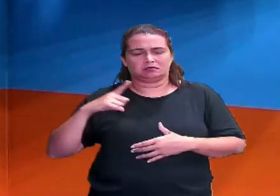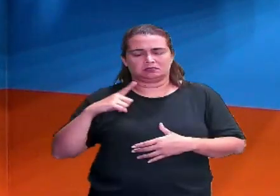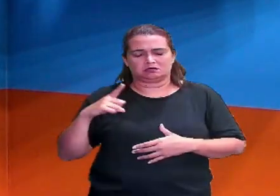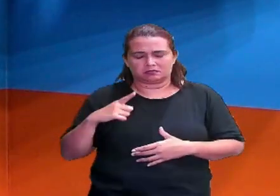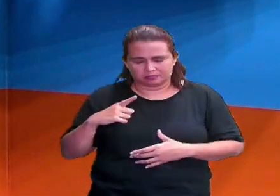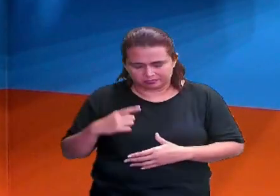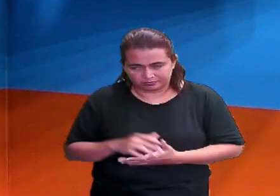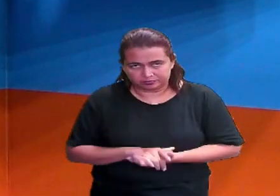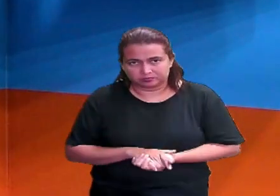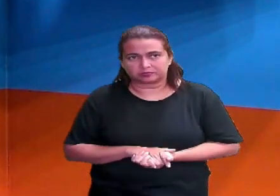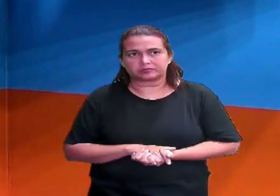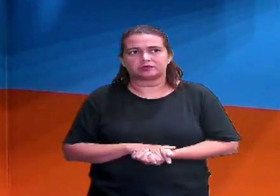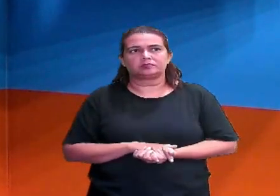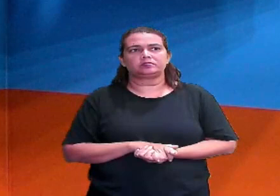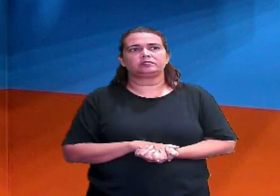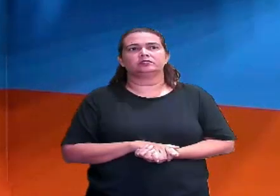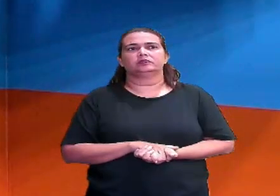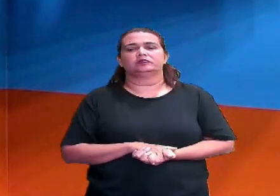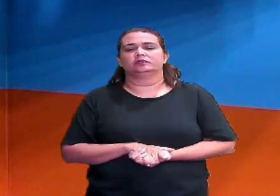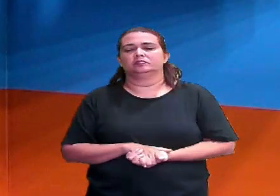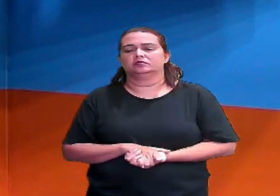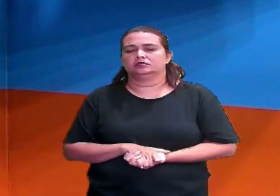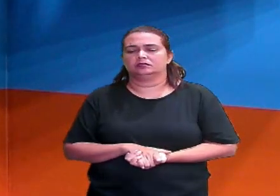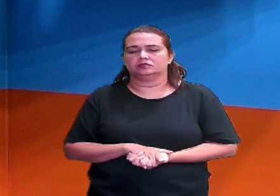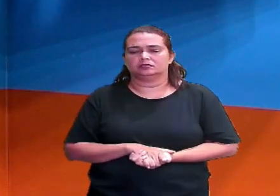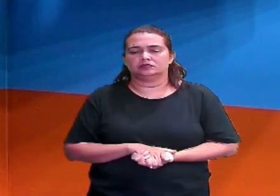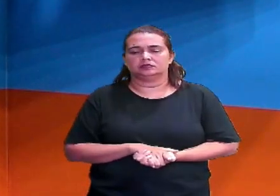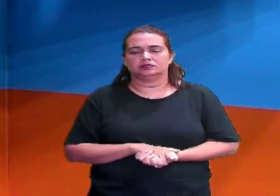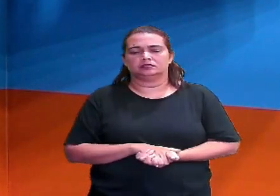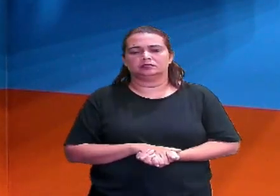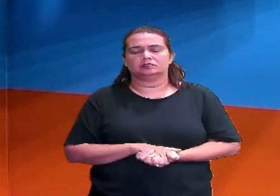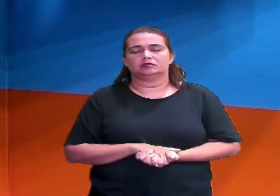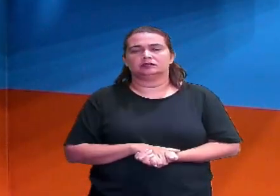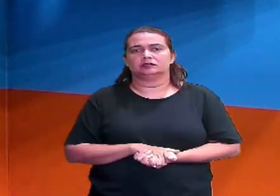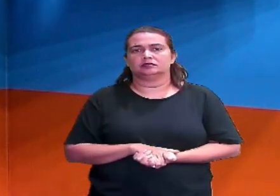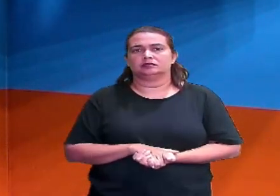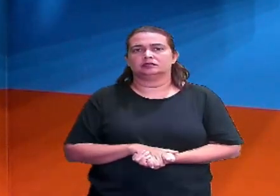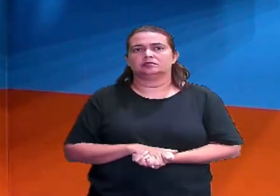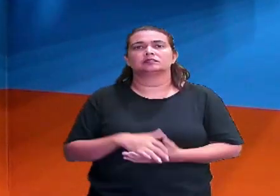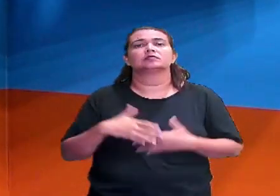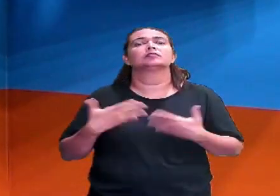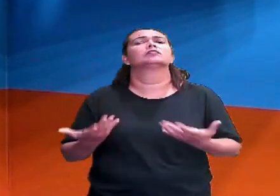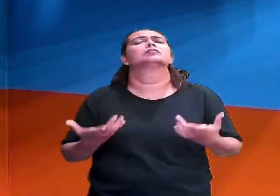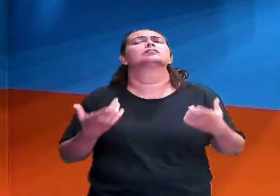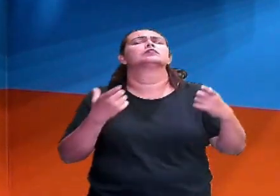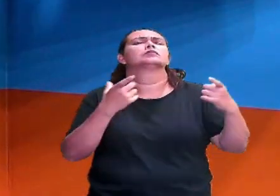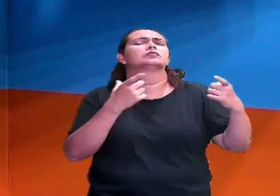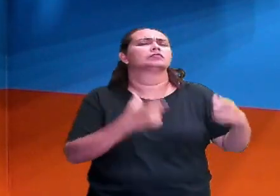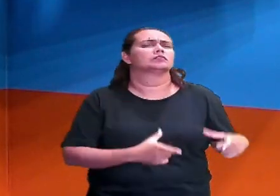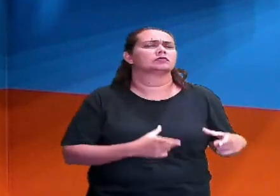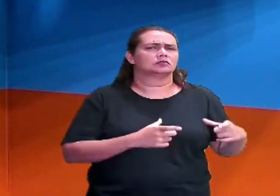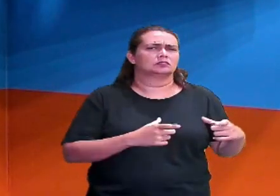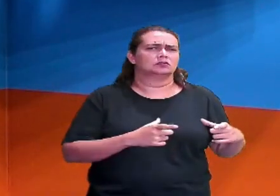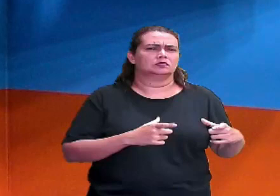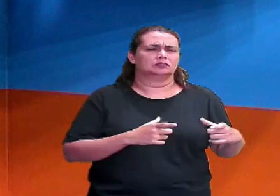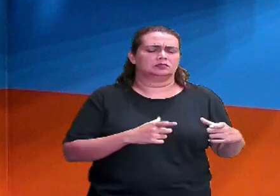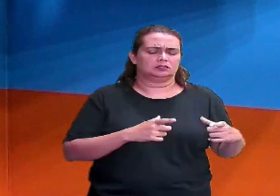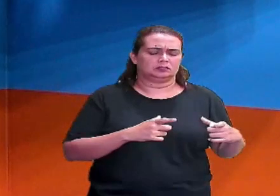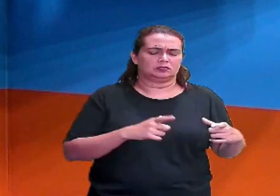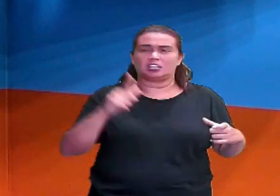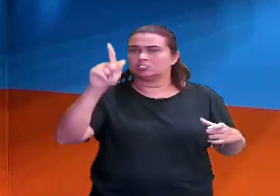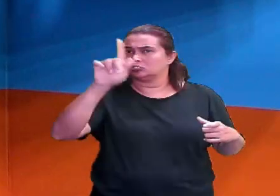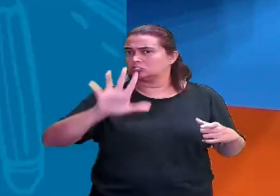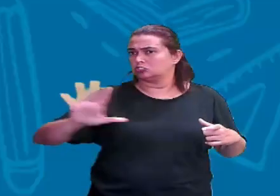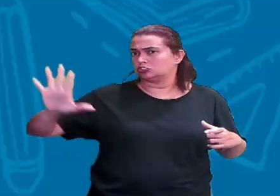essa questão. E aí a gente vai... A geografia regional, professora, seria o quê? A geral fala do